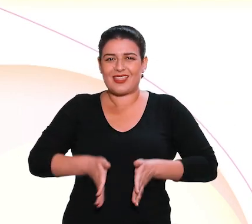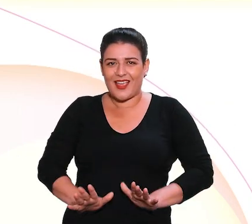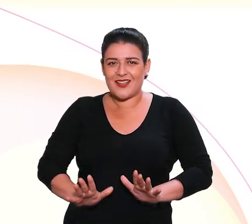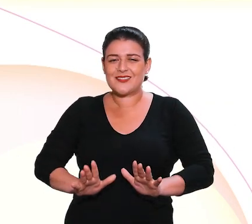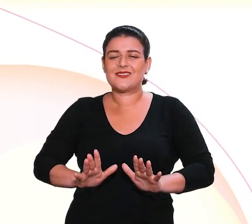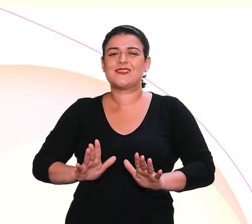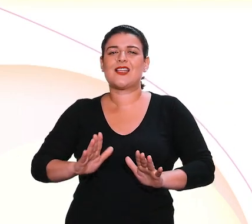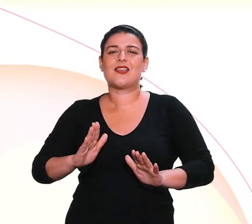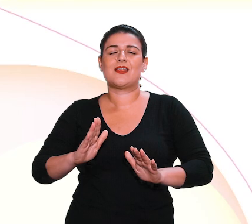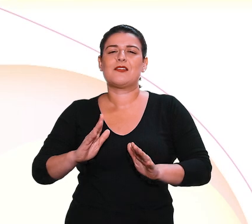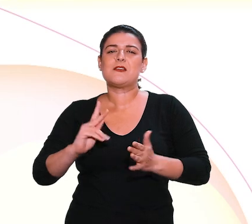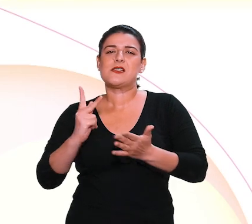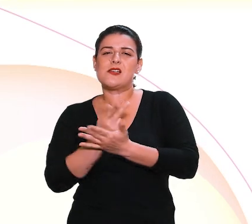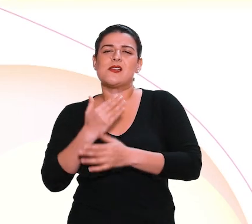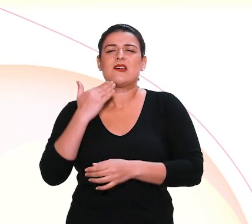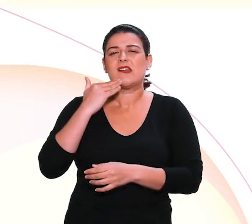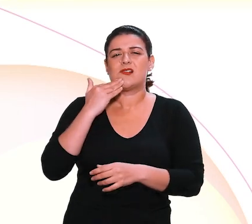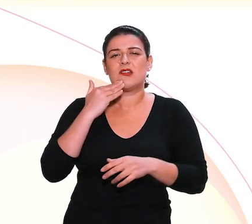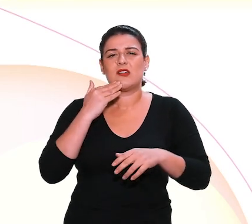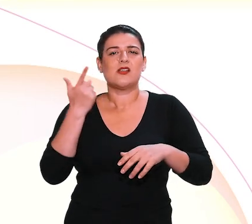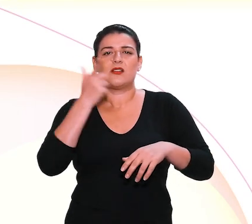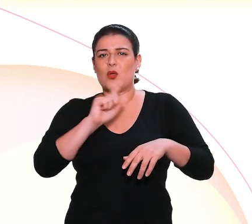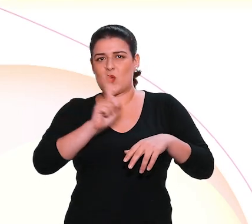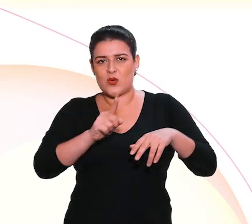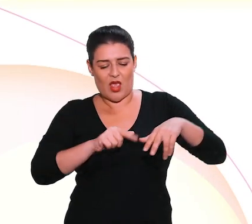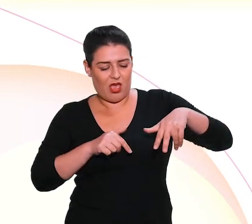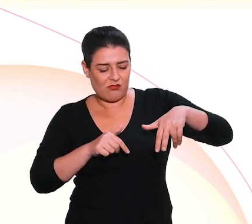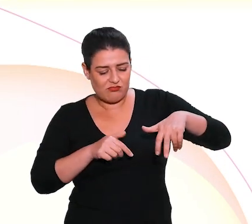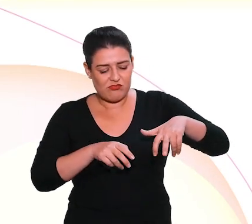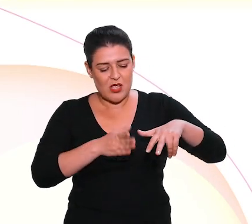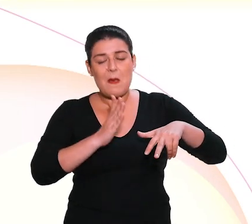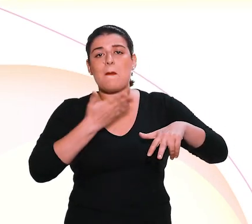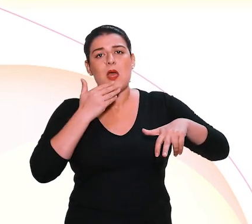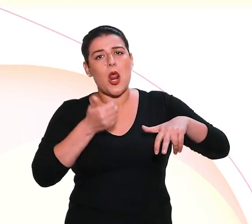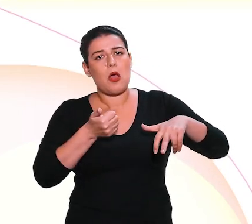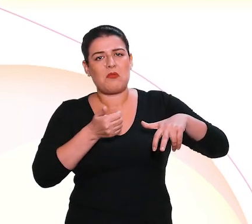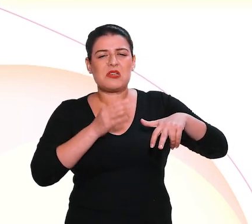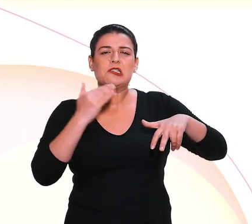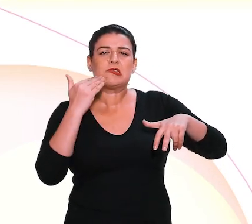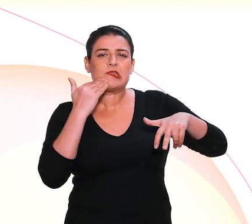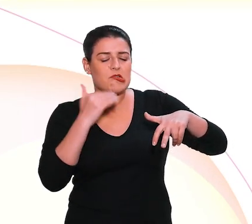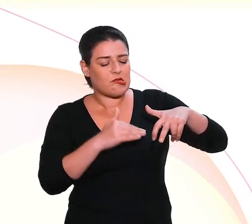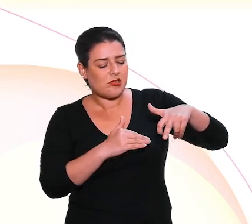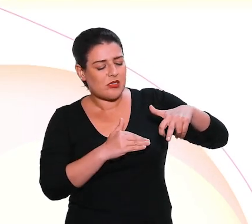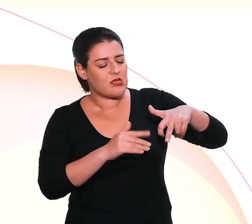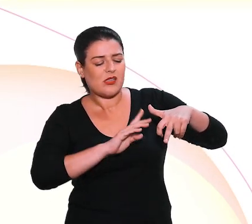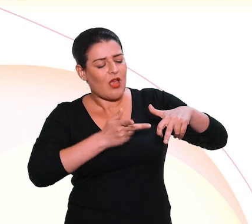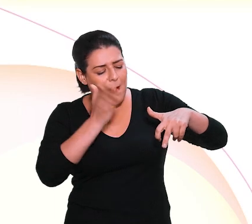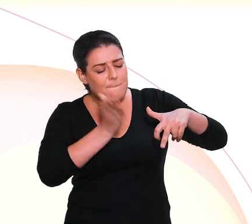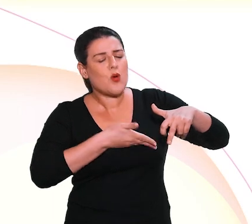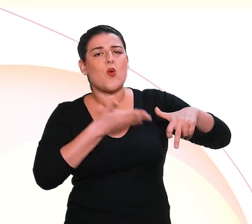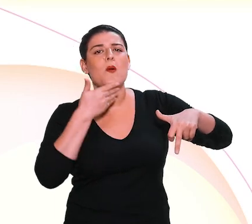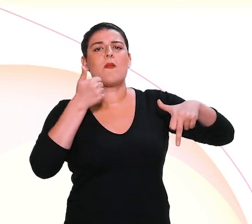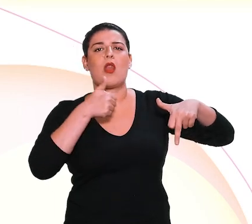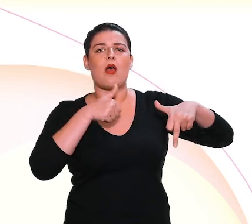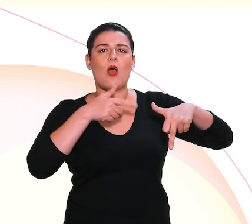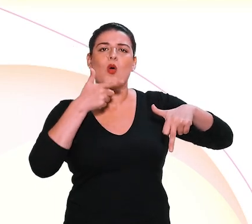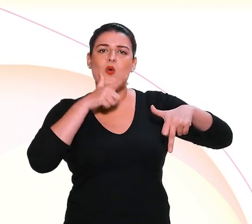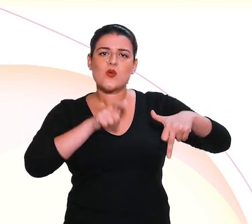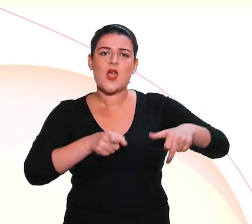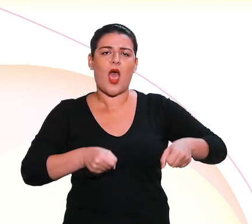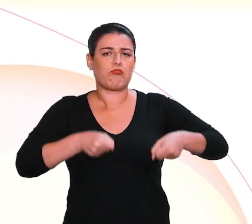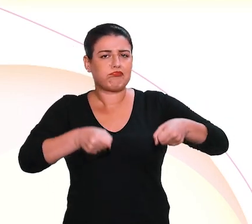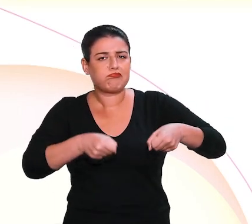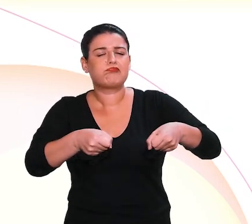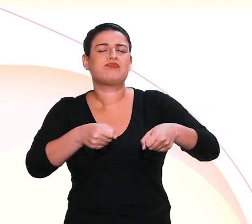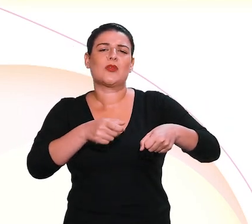uma malformação que está atrapalhando a sua funcionalidade, às vezes é melhor amputá-la para que ela tenha uma funcionalidade melhor do que